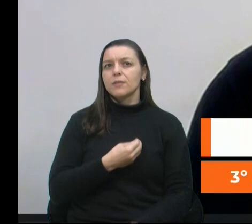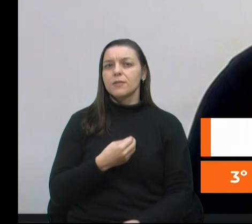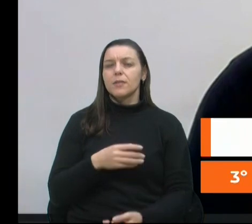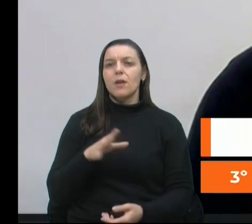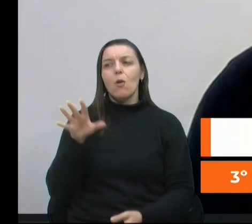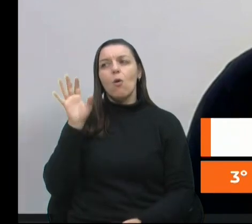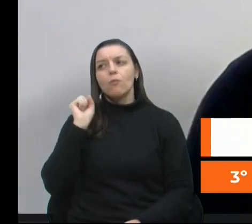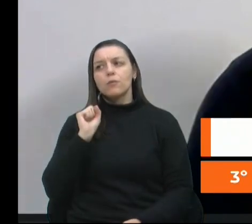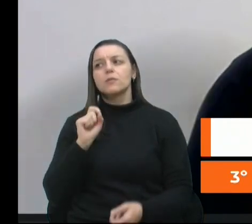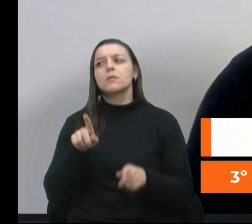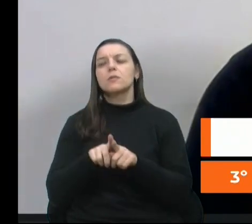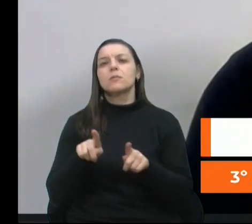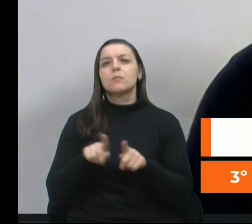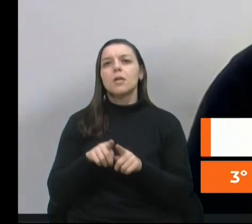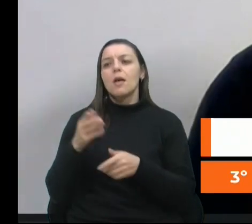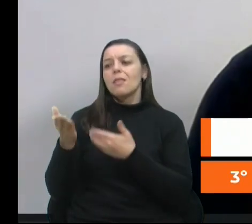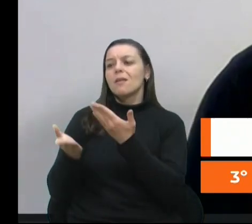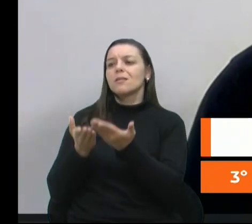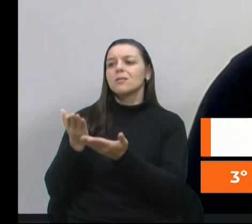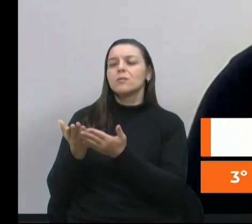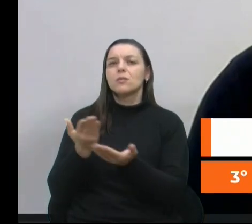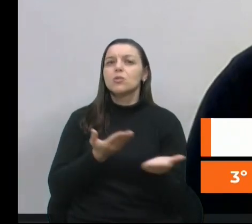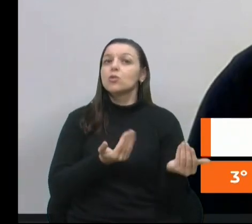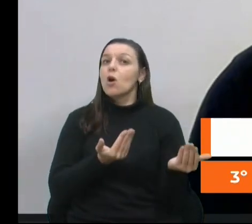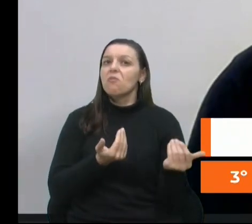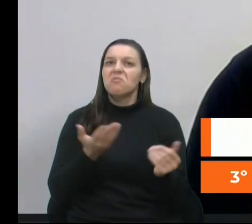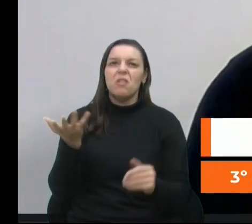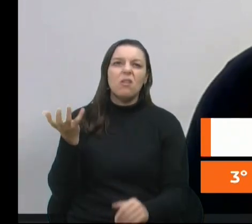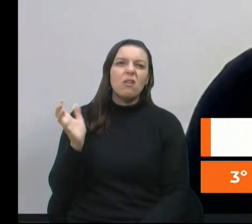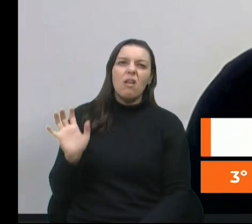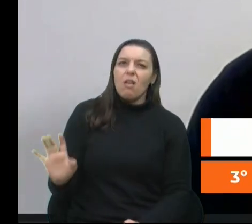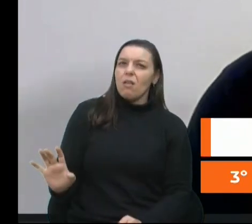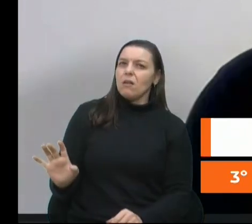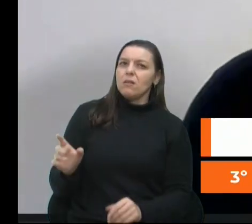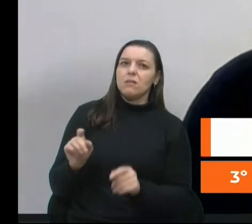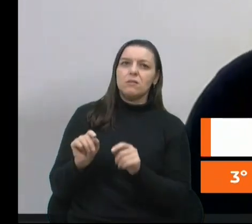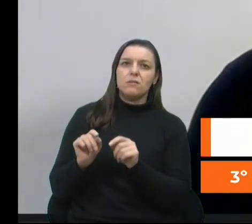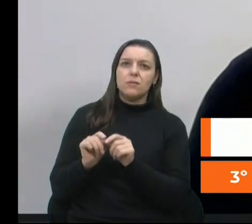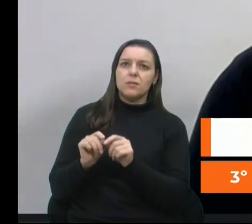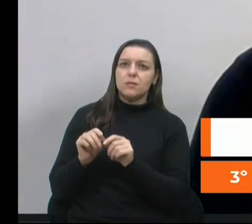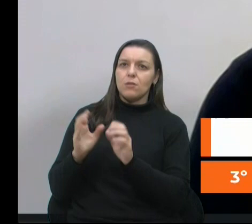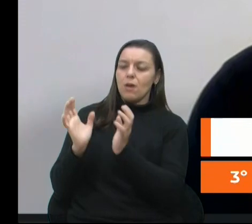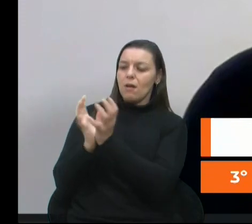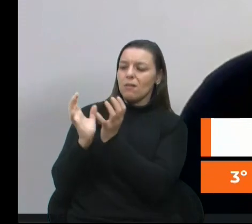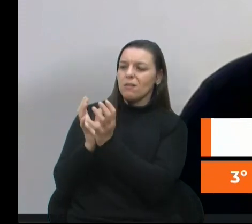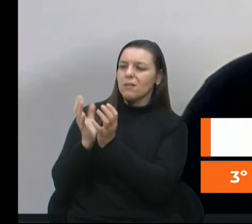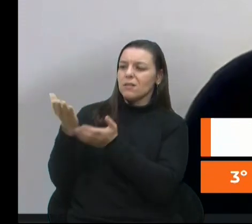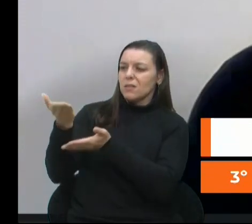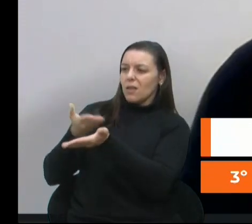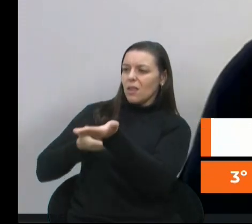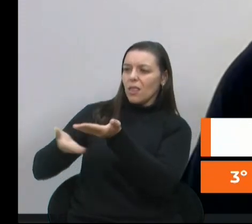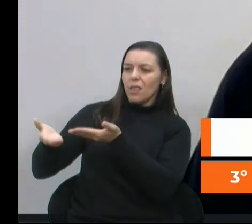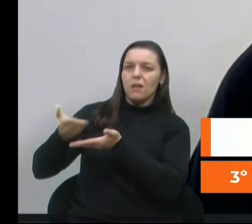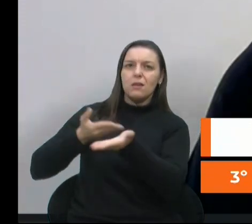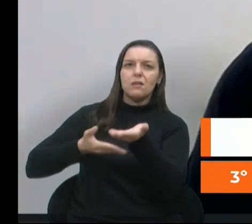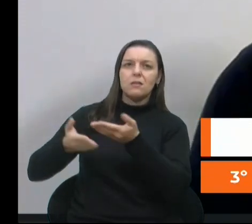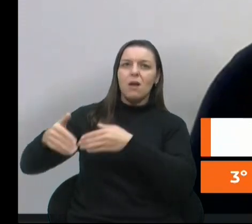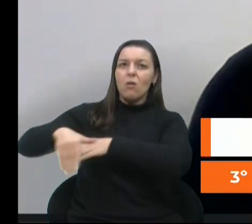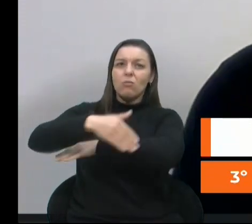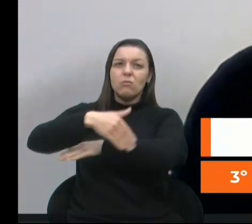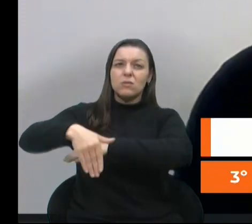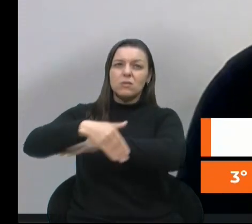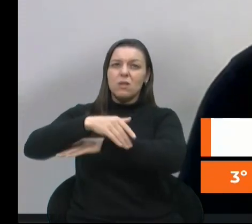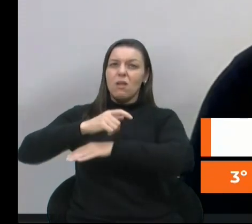escuto muito no atendimento, são de jovens que não querem socializar no condomínio, na rua, preferem ficar